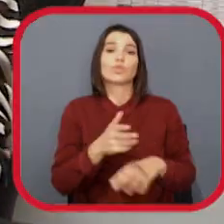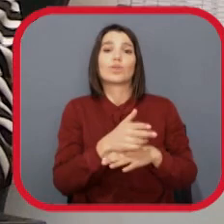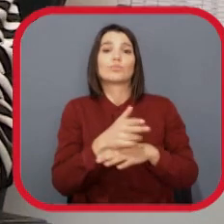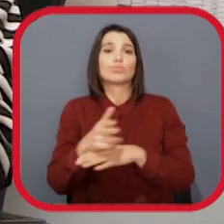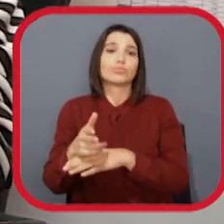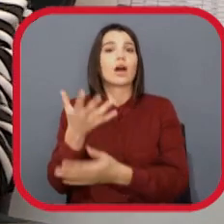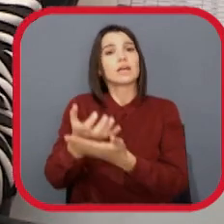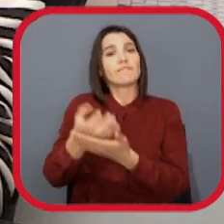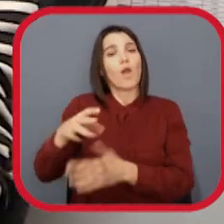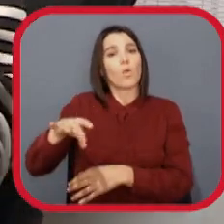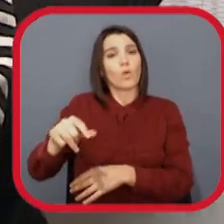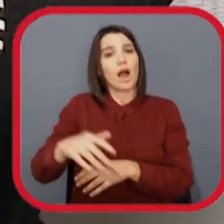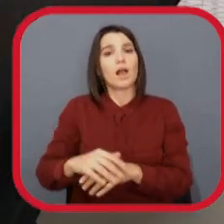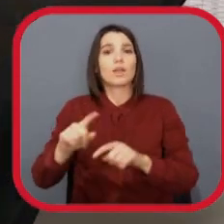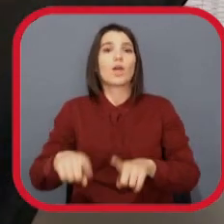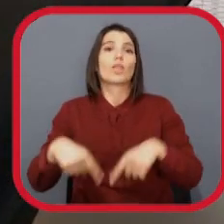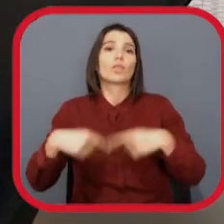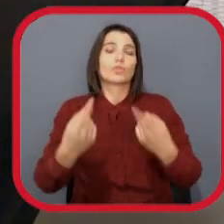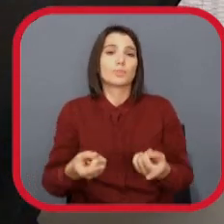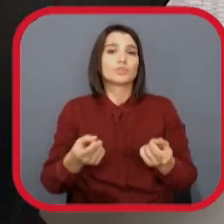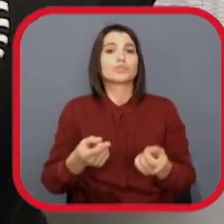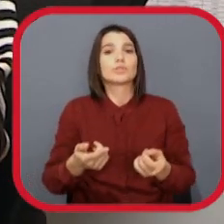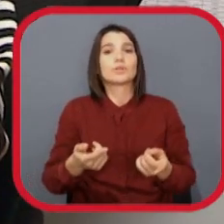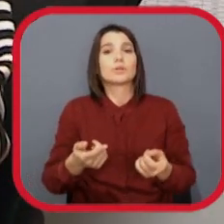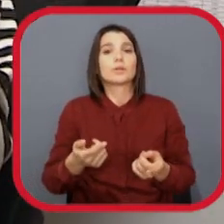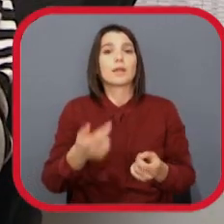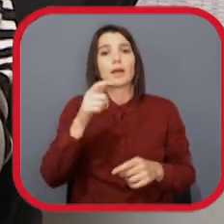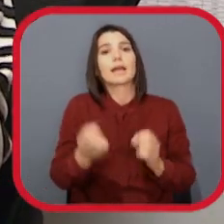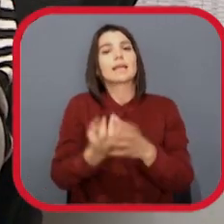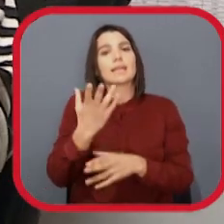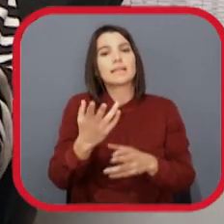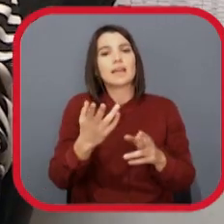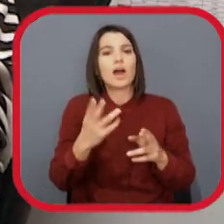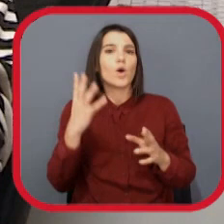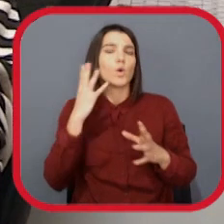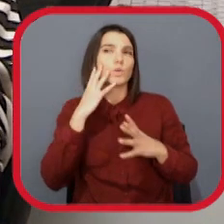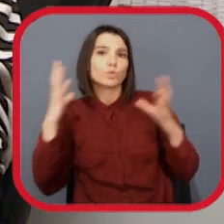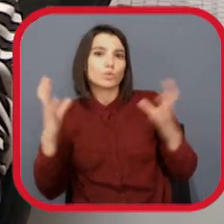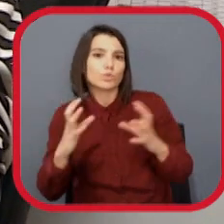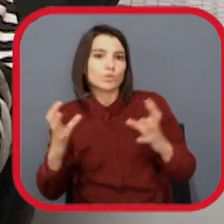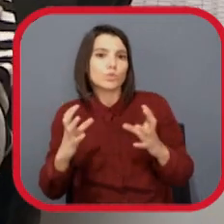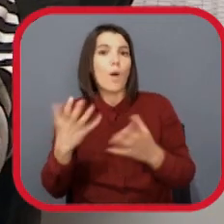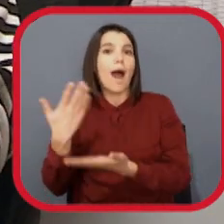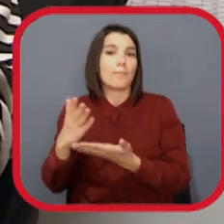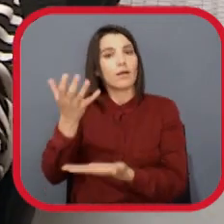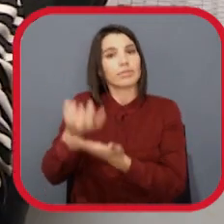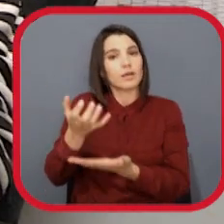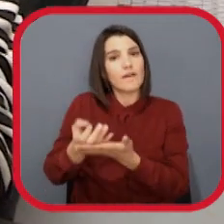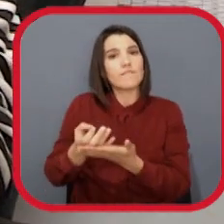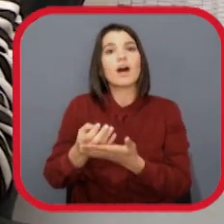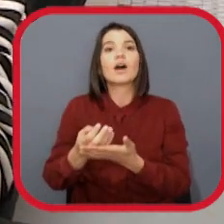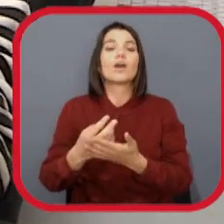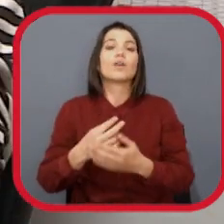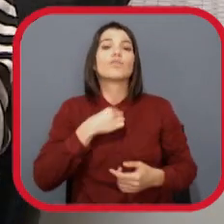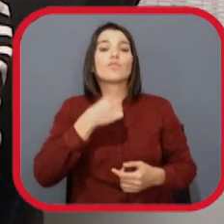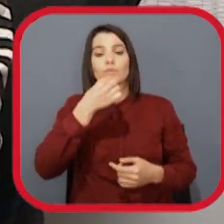pretendemos. Pronto, as cenas são primeiro gravadas lá no local, depois temos um ingester que faz clipes com essas cenas, junta o áudio que